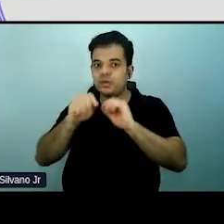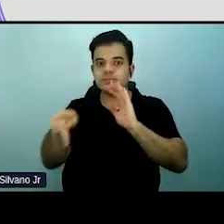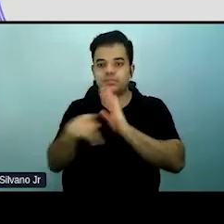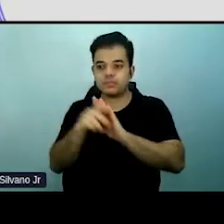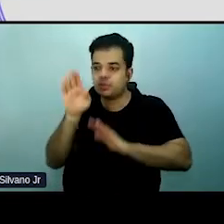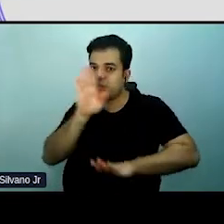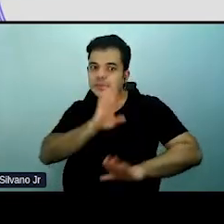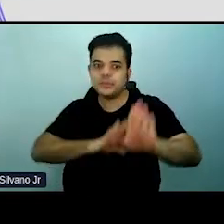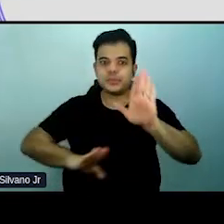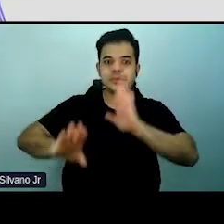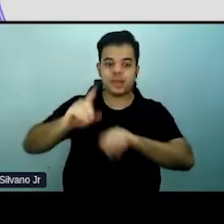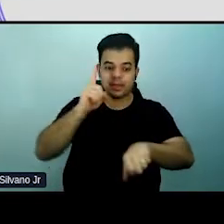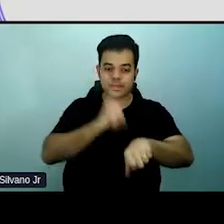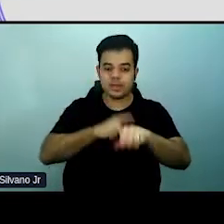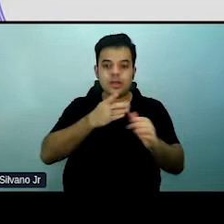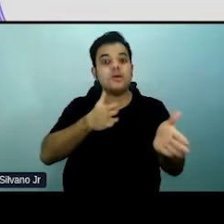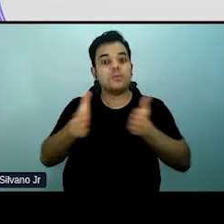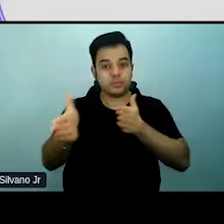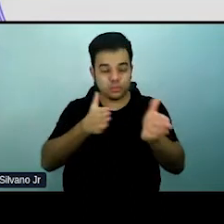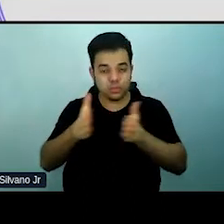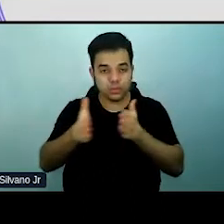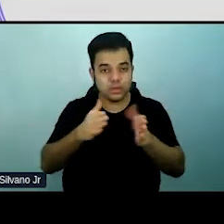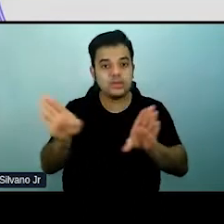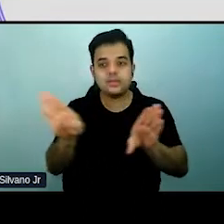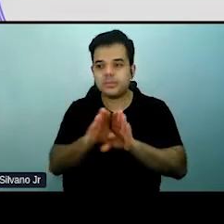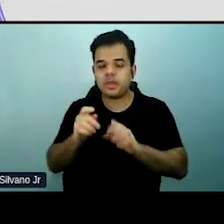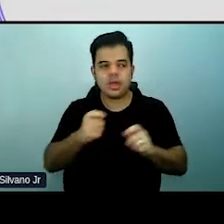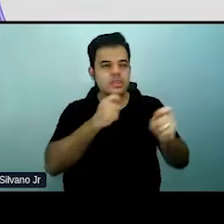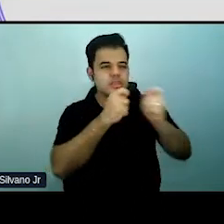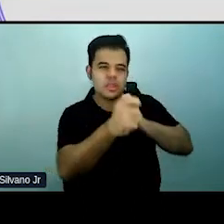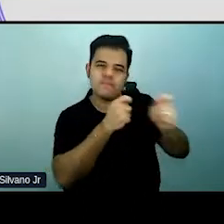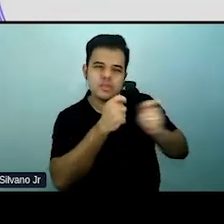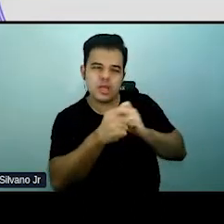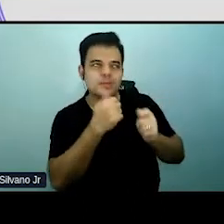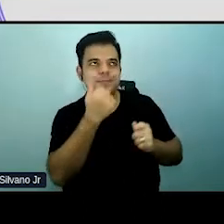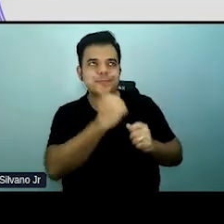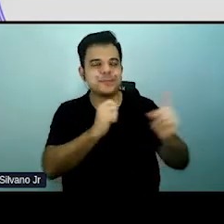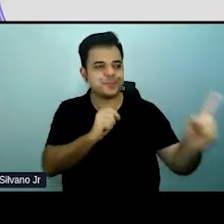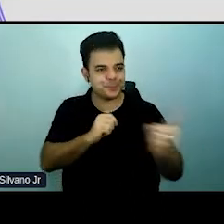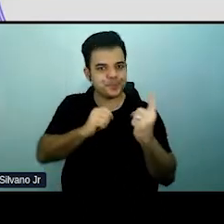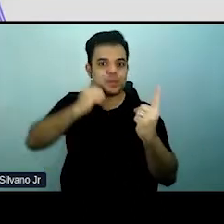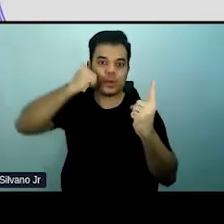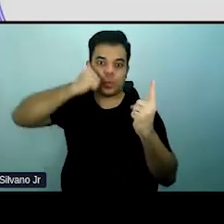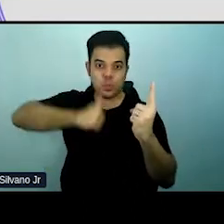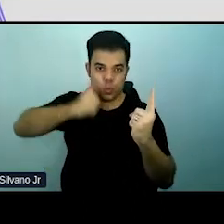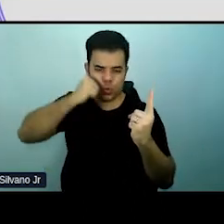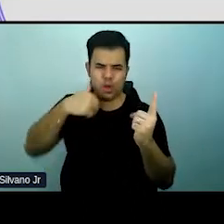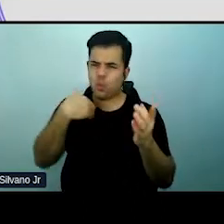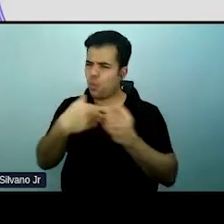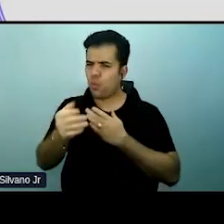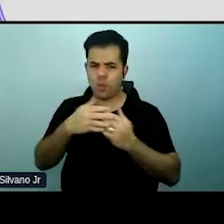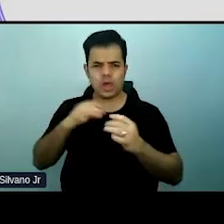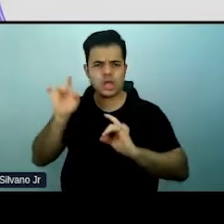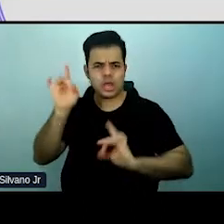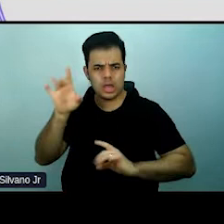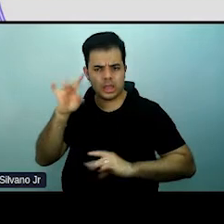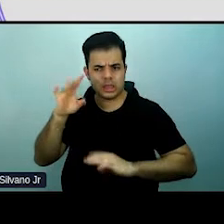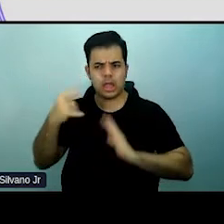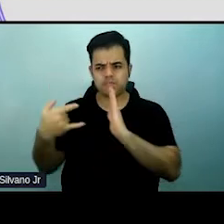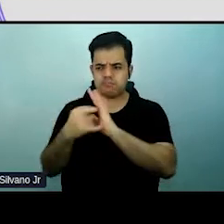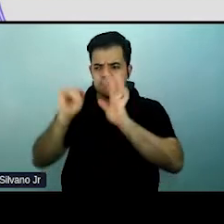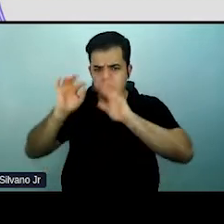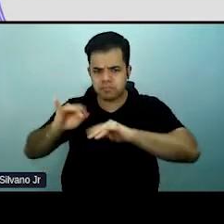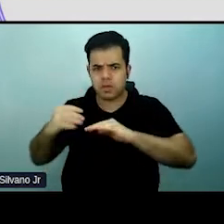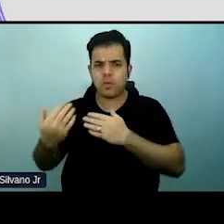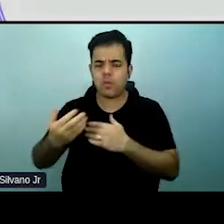nesse momento do processo. Então, se a gente vai entrevistar uma mulher que é para qualquer cargo técnico de desenvolvimento,